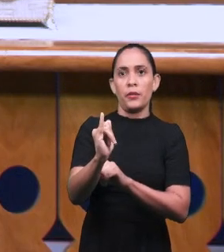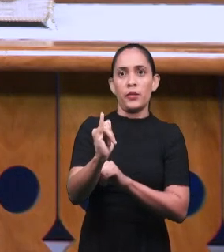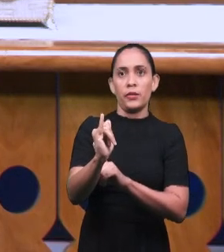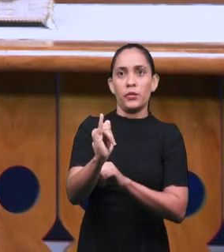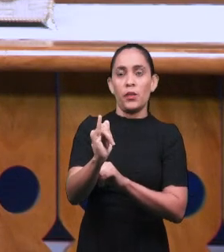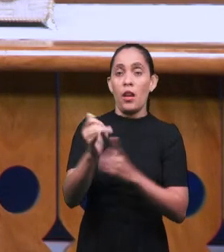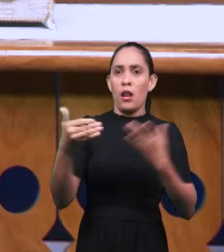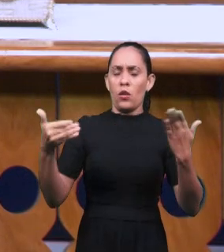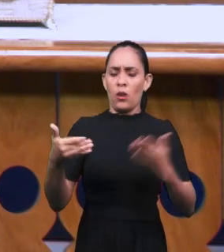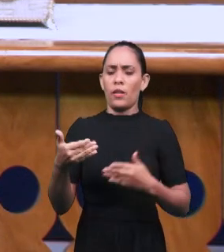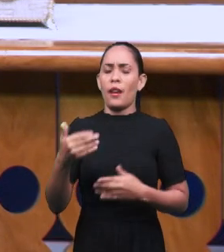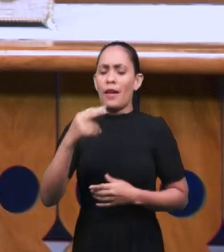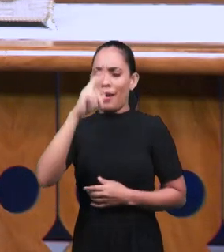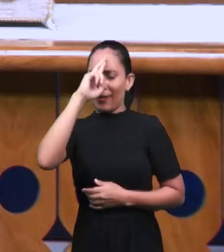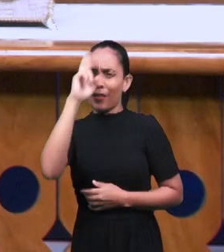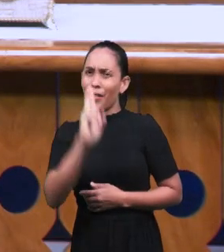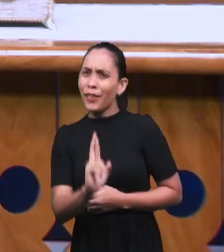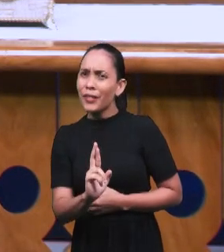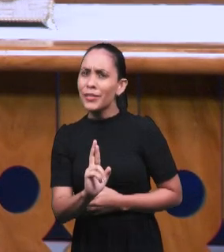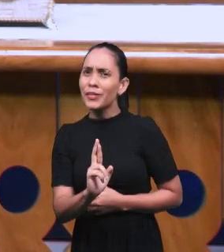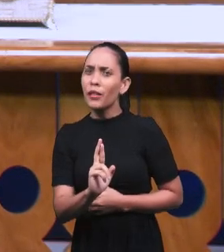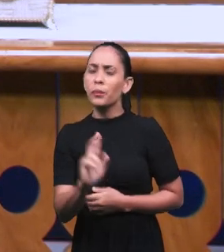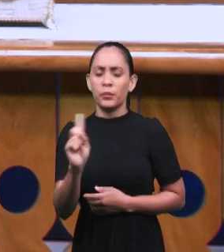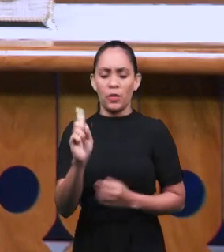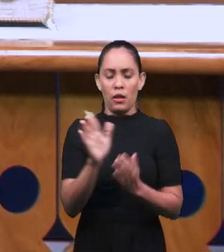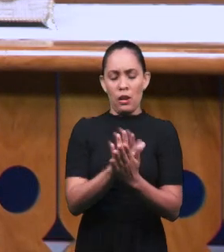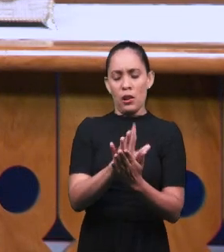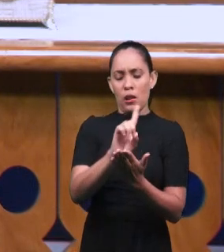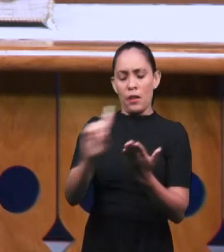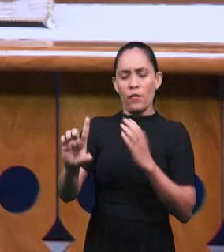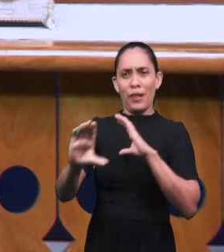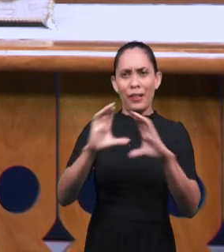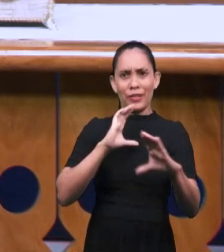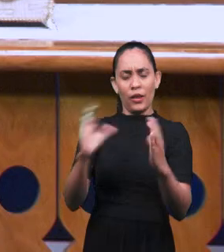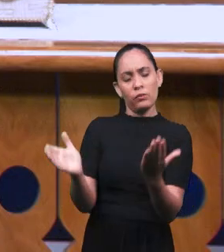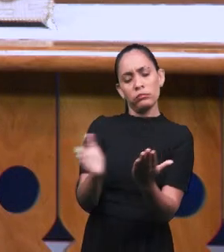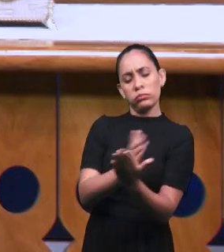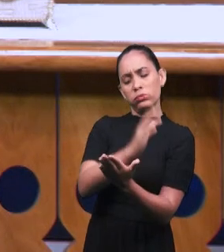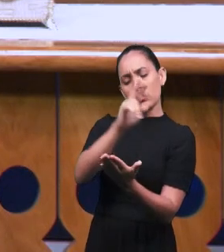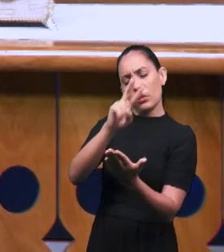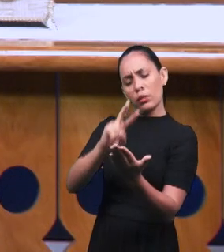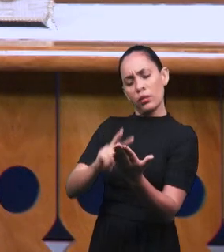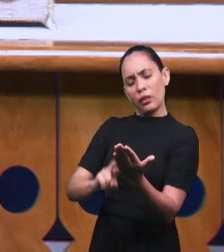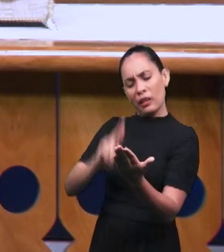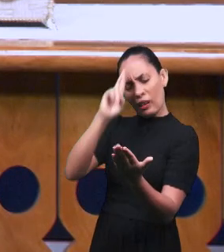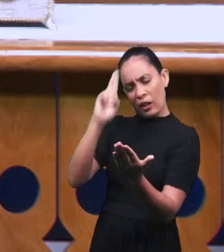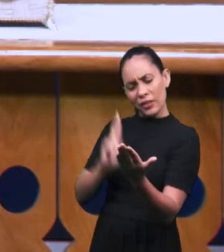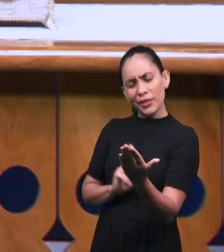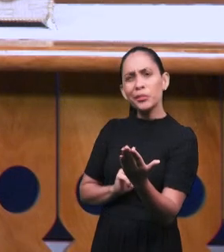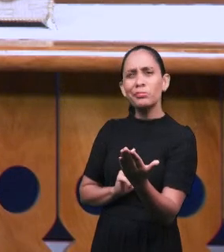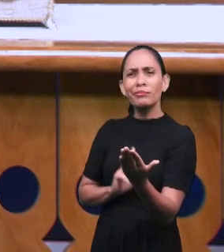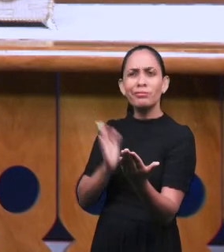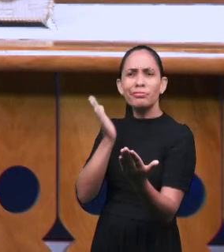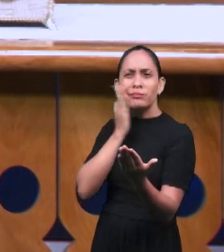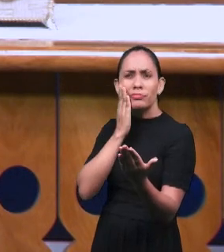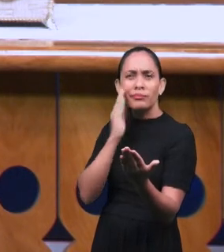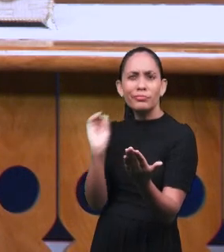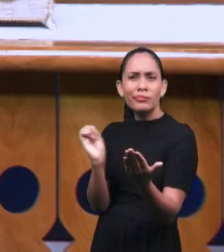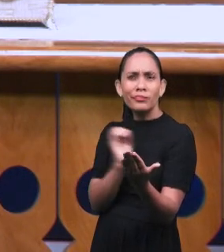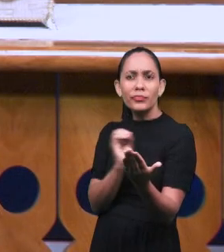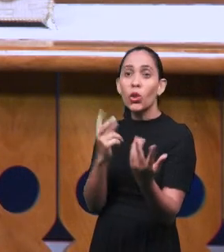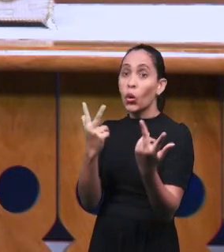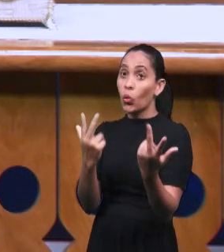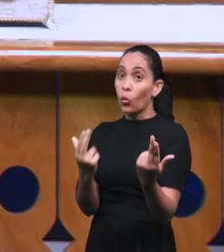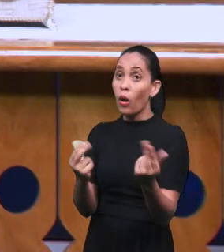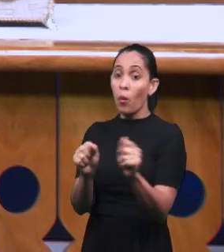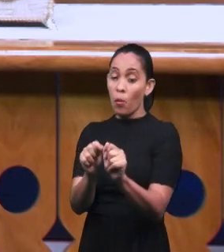sua razão, você pega o livro de Cantares aqui, pela sua razão, você fica tonto, não vai saber. É como o Apocalipse. Você